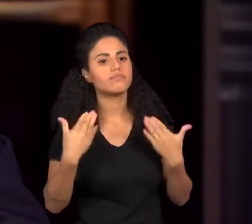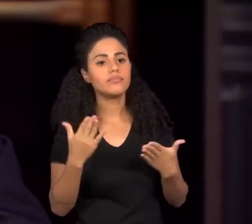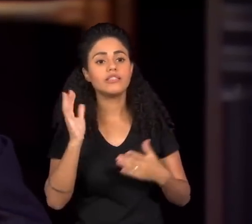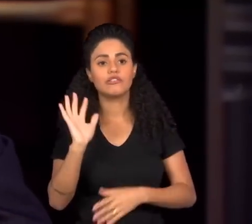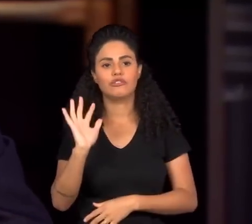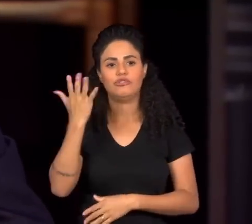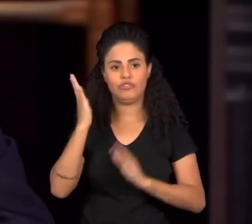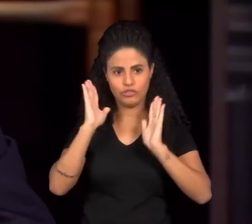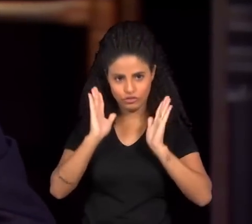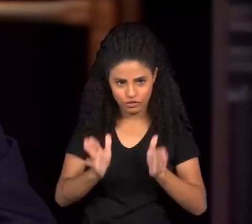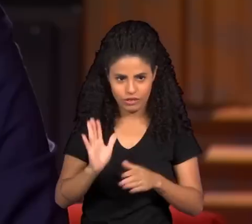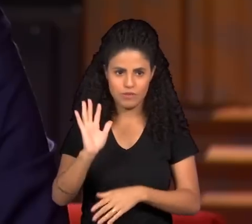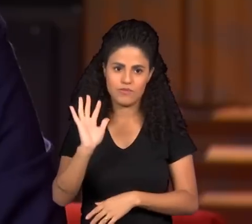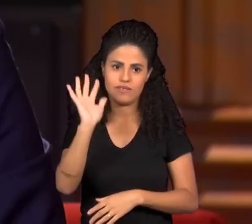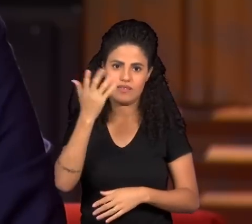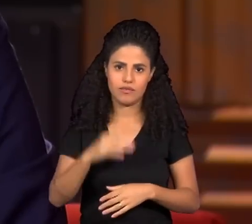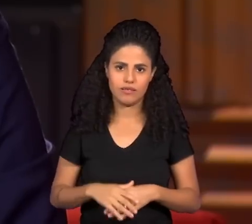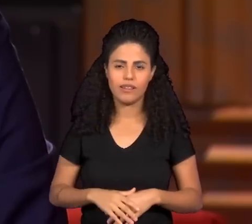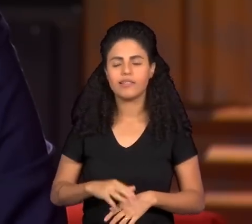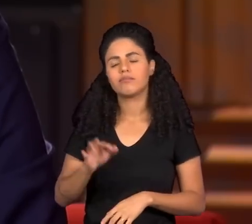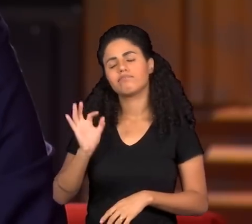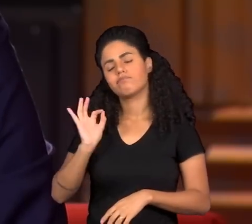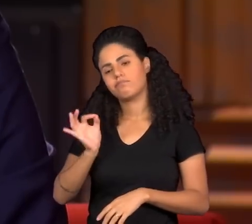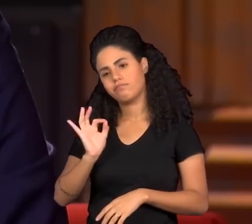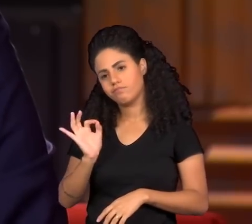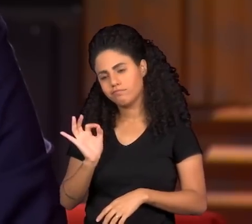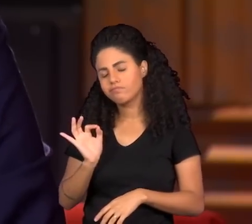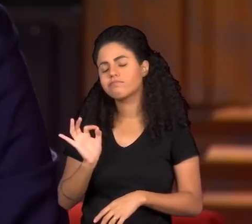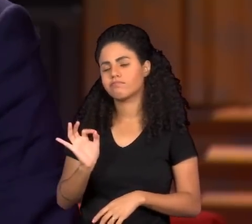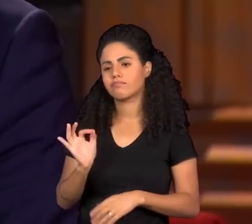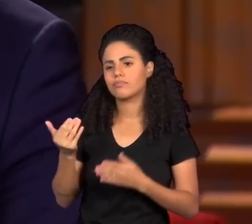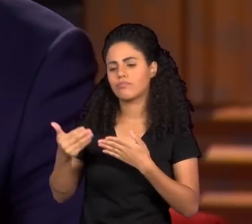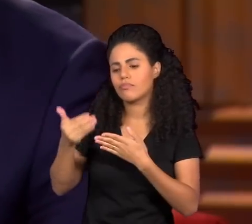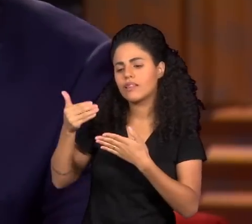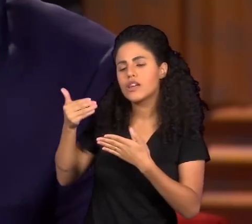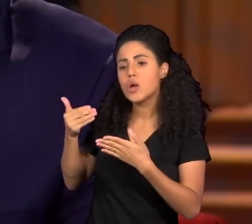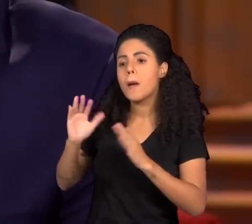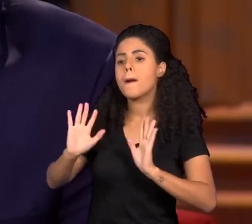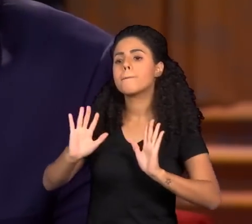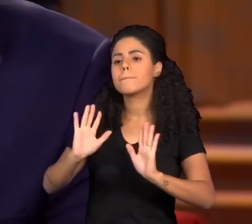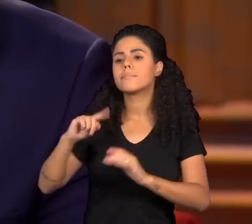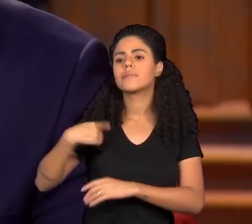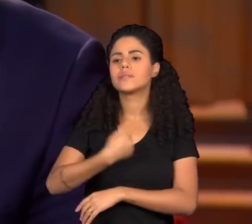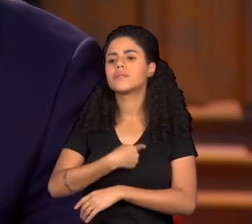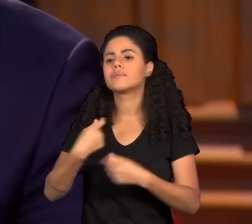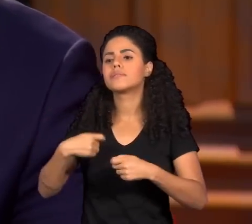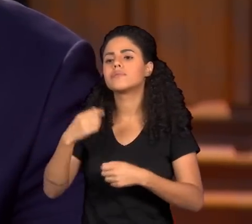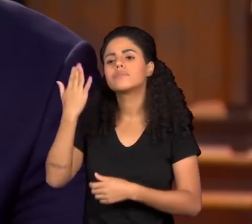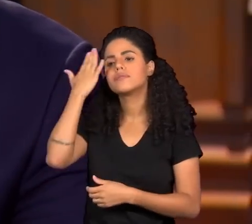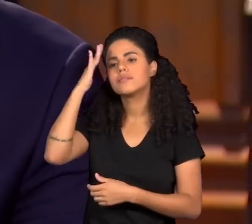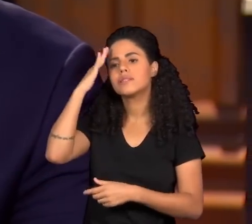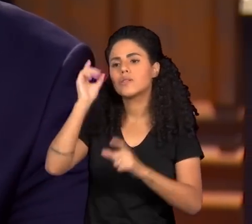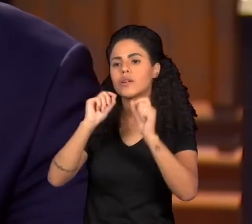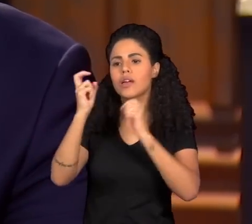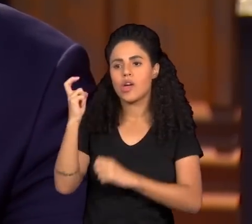esse dedo em riste. Ficou sem dúvida, mas isso nós temos que entender que é uma cultura